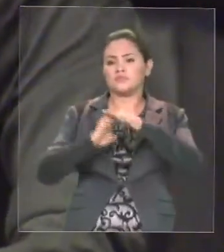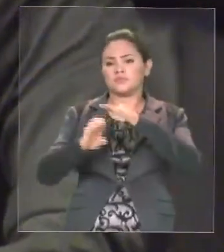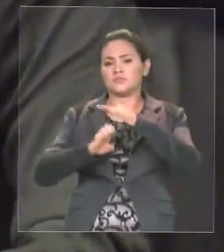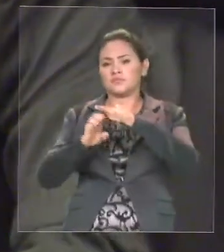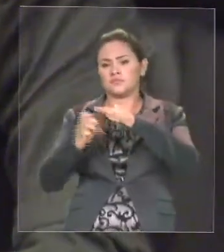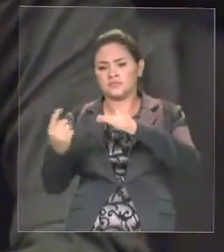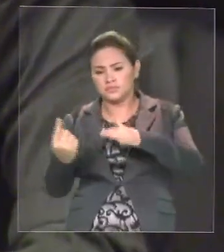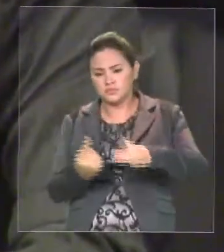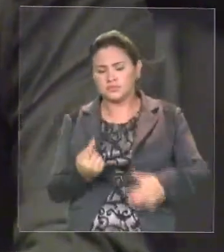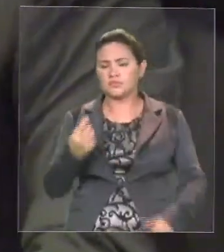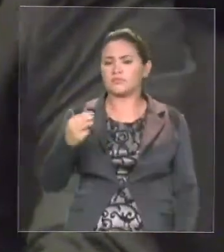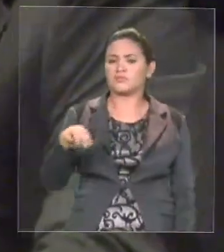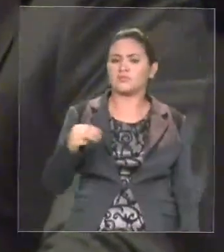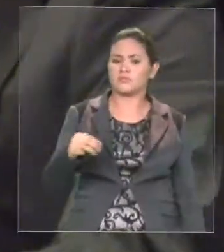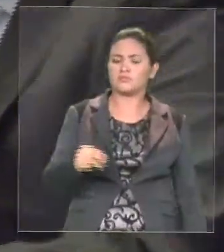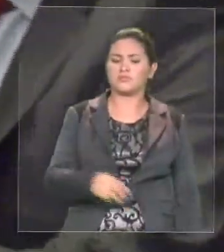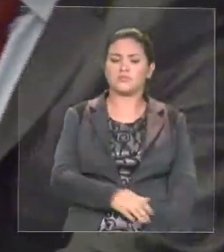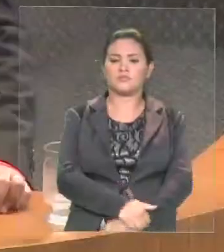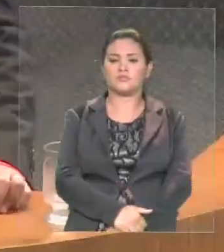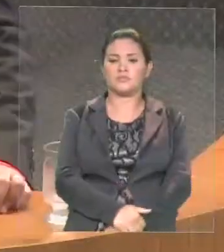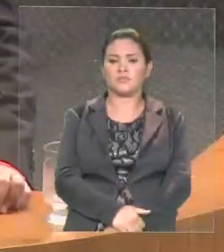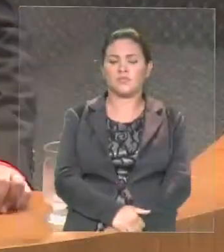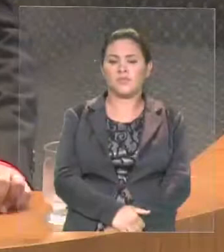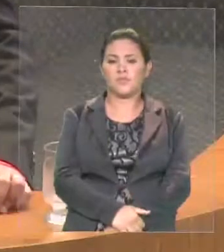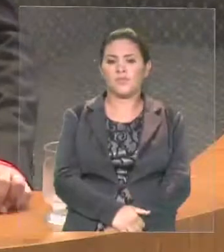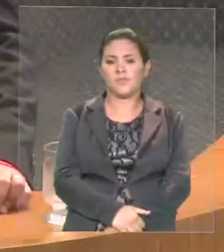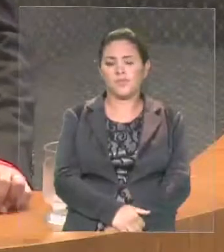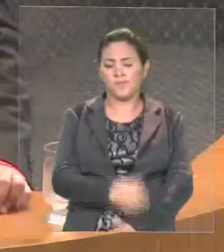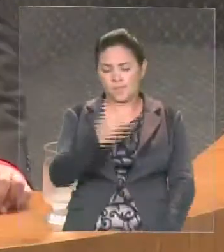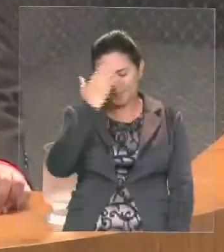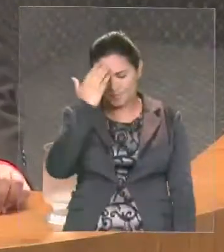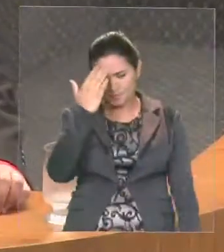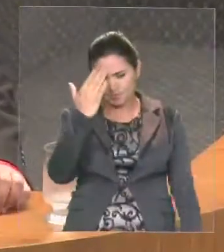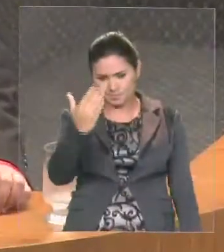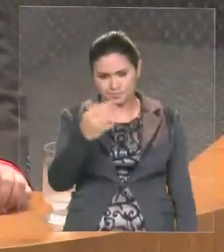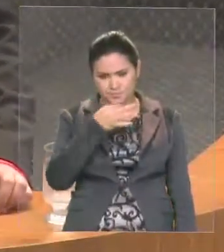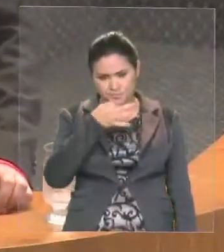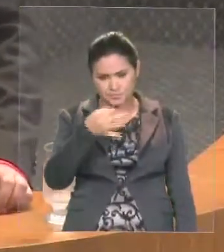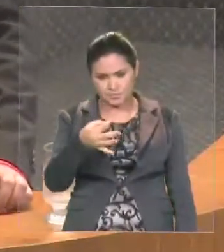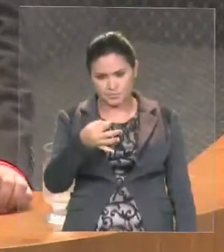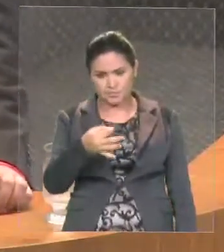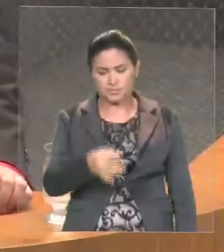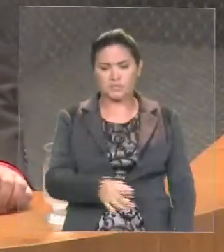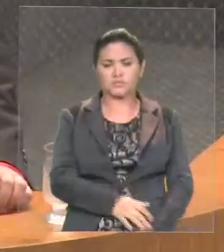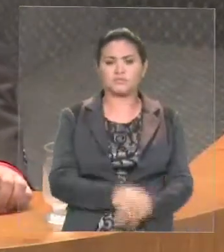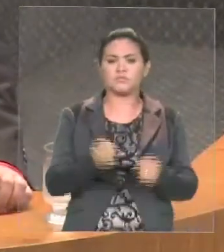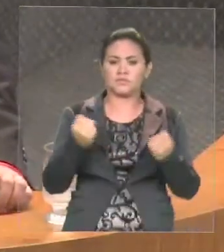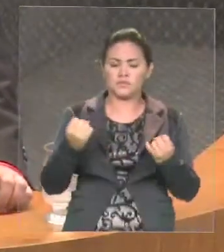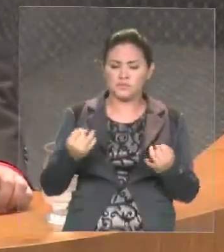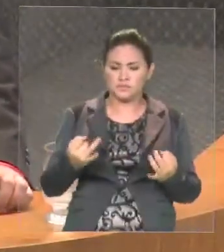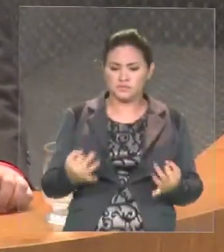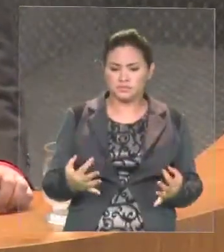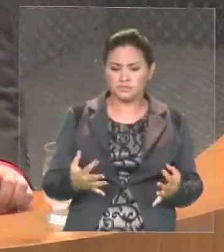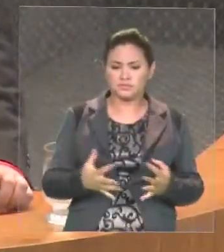no Maranhão. Muito obrigado. Deputado Roberto, já finalizo, agradeço a parte de Vossa Excelência e quero deixar bem